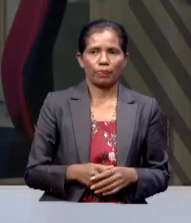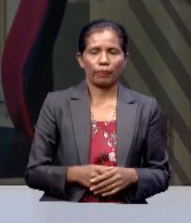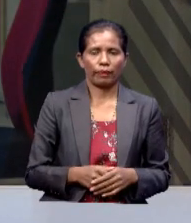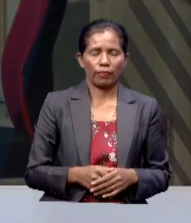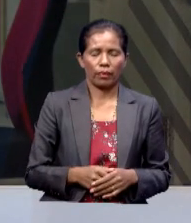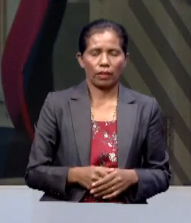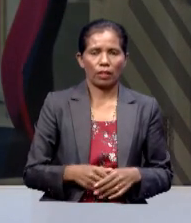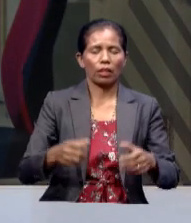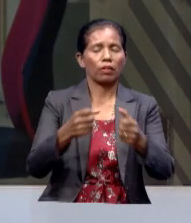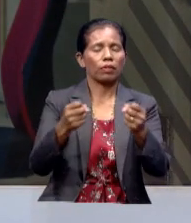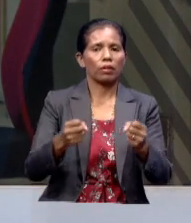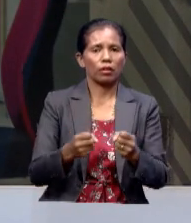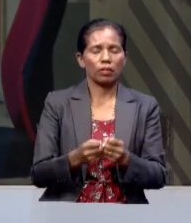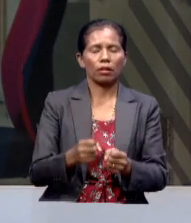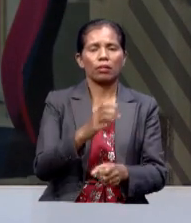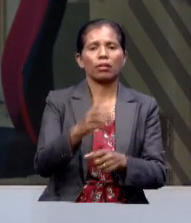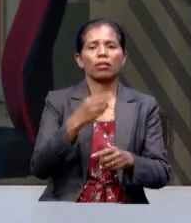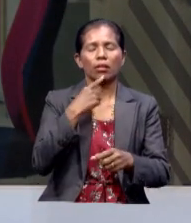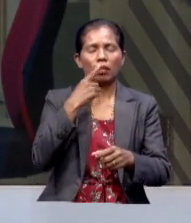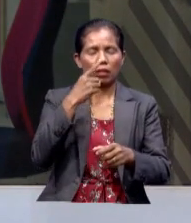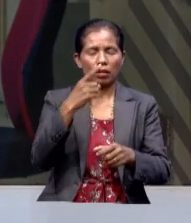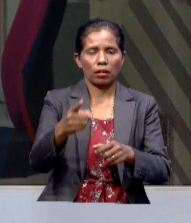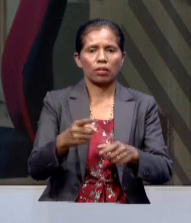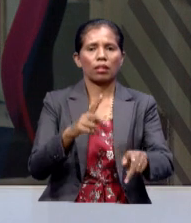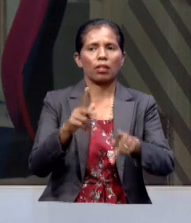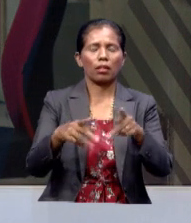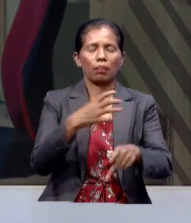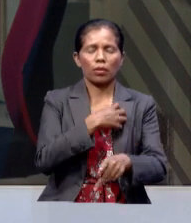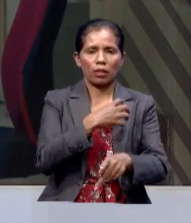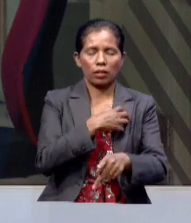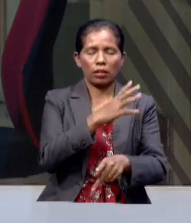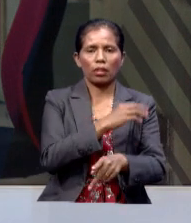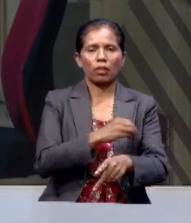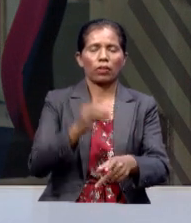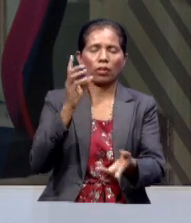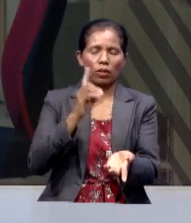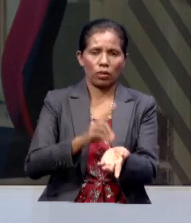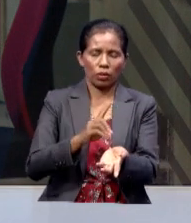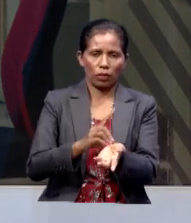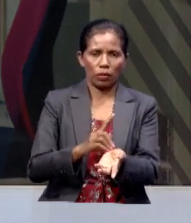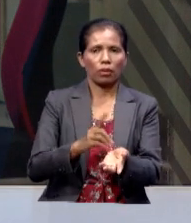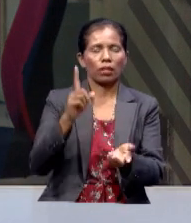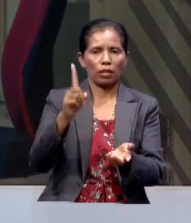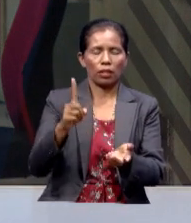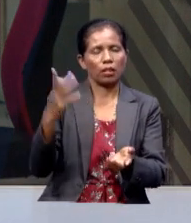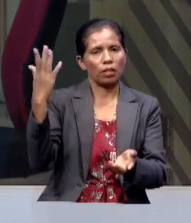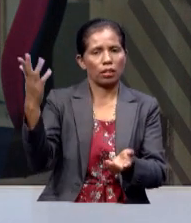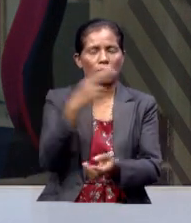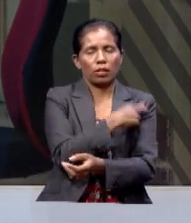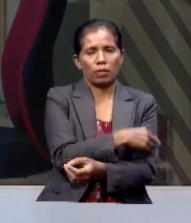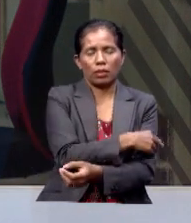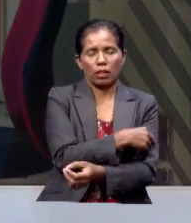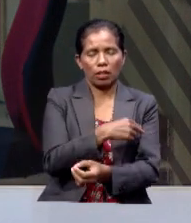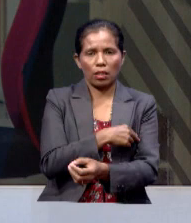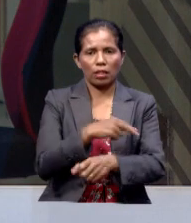Fundação Mahin condena acto aquilar malo entre elemento polícia ídia e pessoal saúde, nebe acontece e Hospital